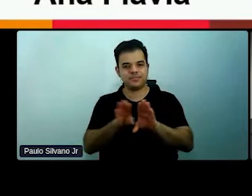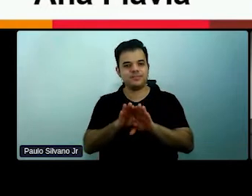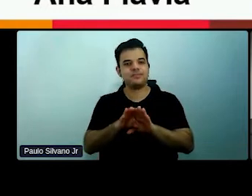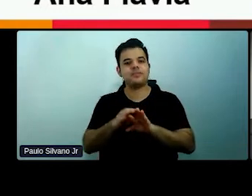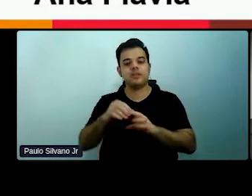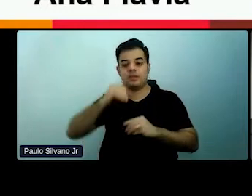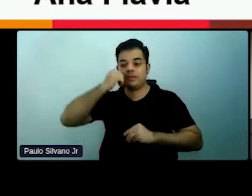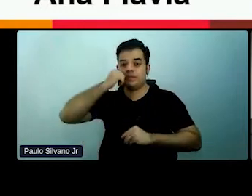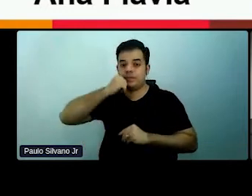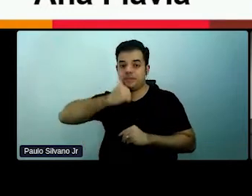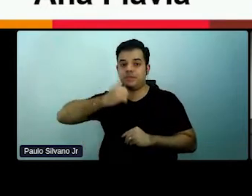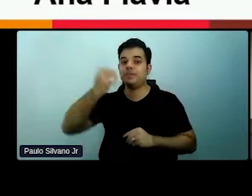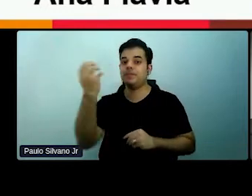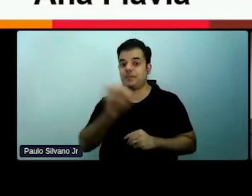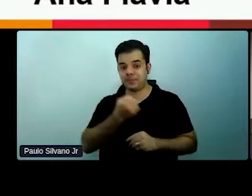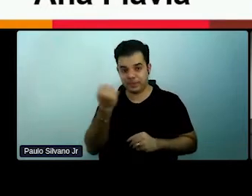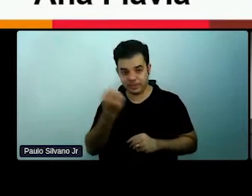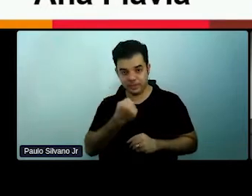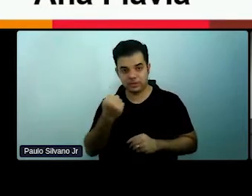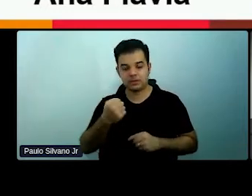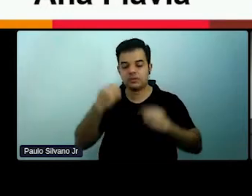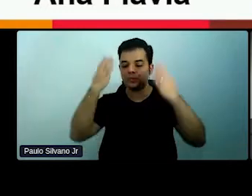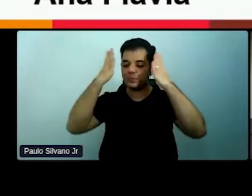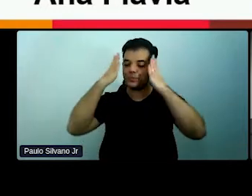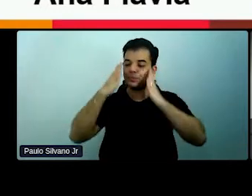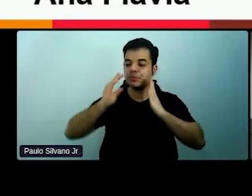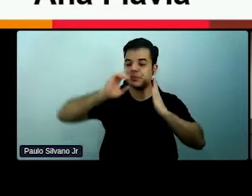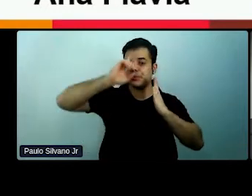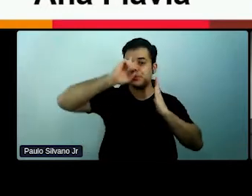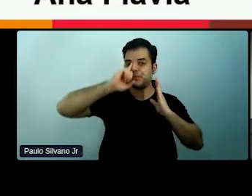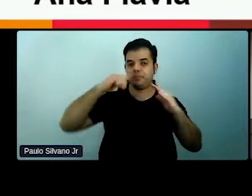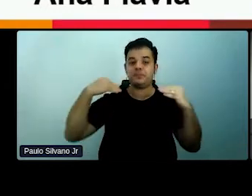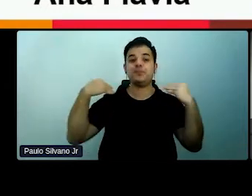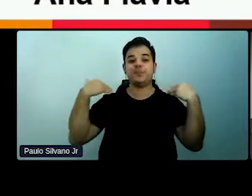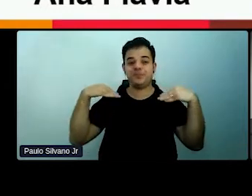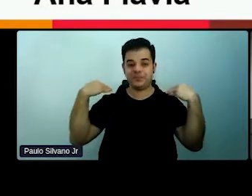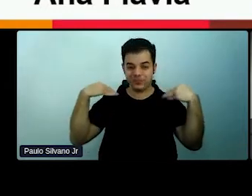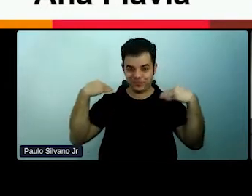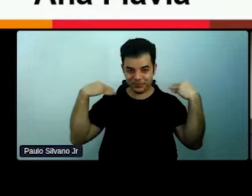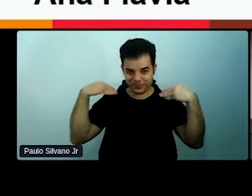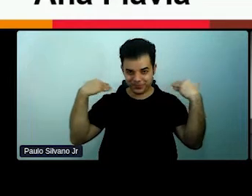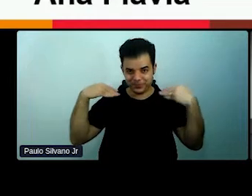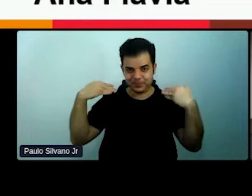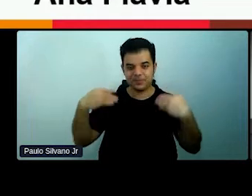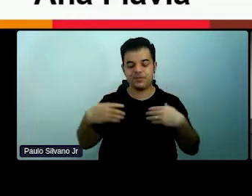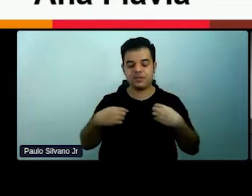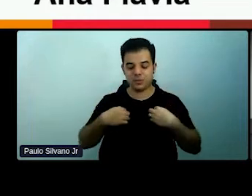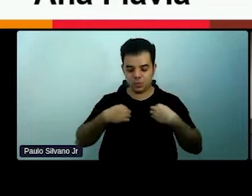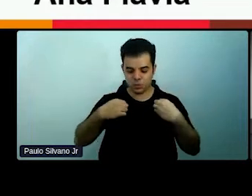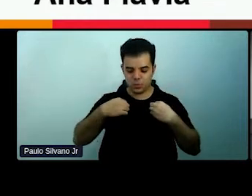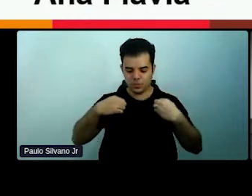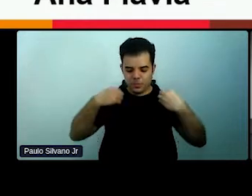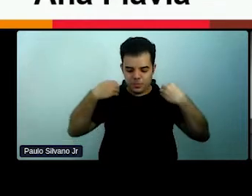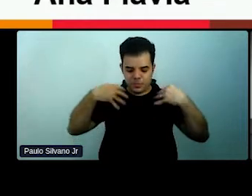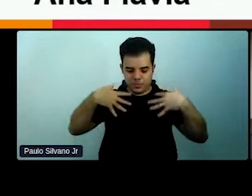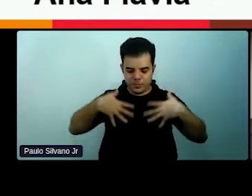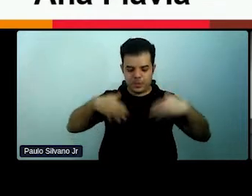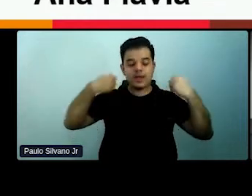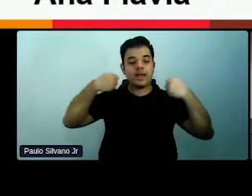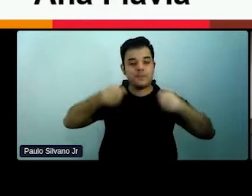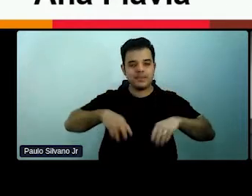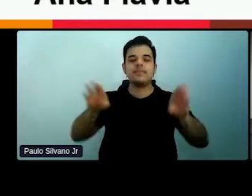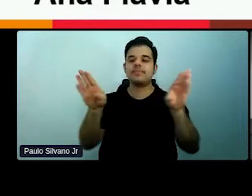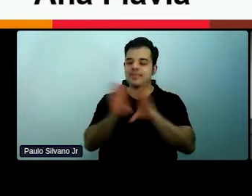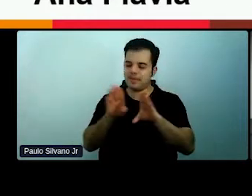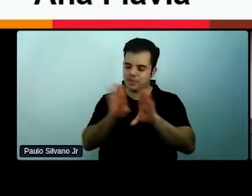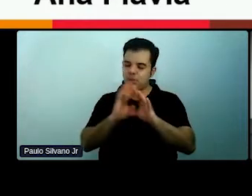Sou uma mulher branca, com cabelo loiro até a altura do ombro. Estou vestida com uma camiseta também